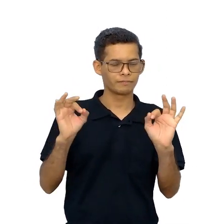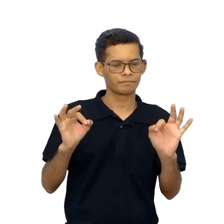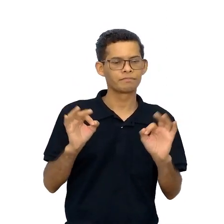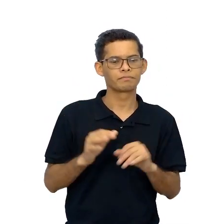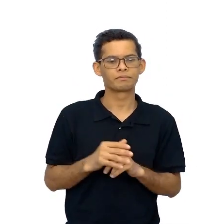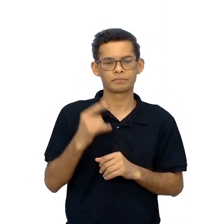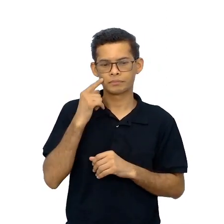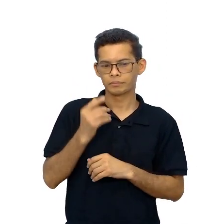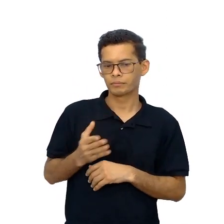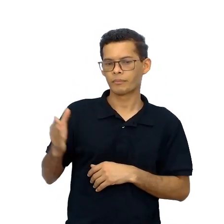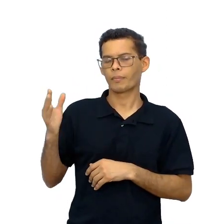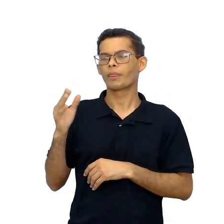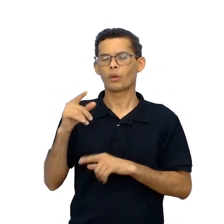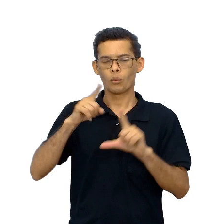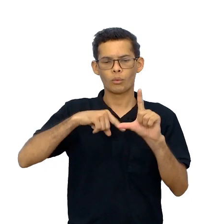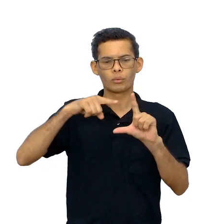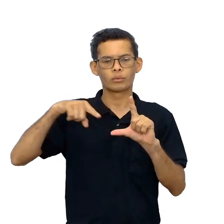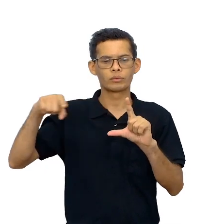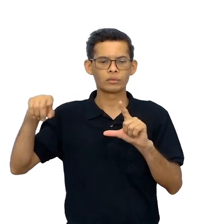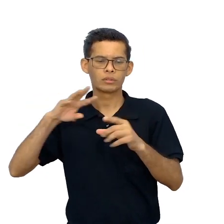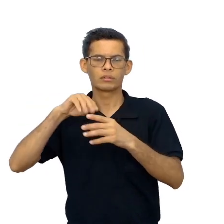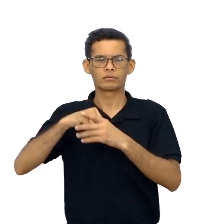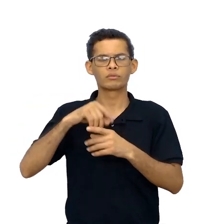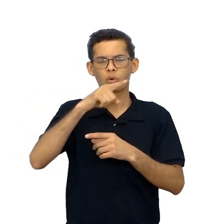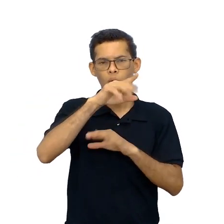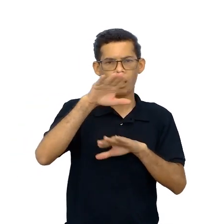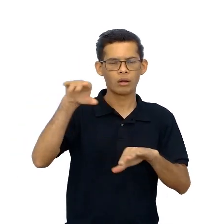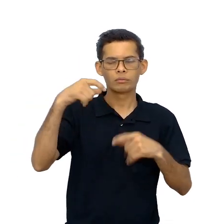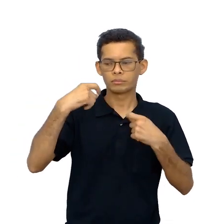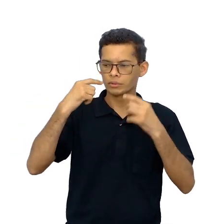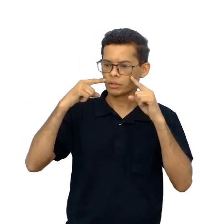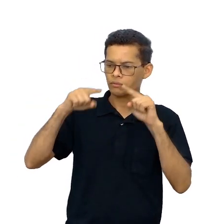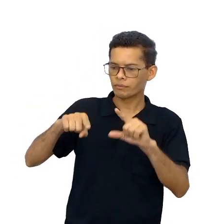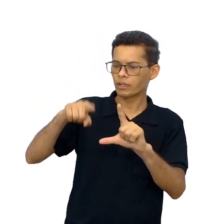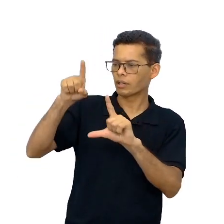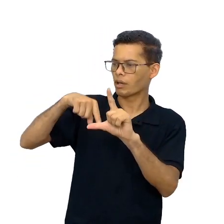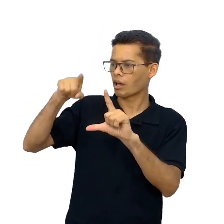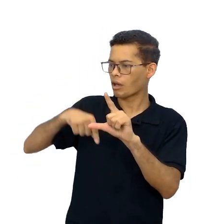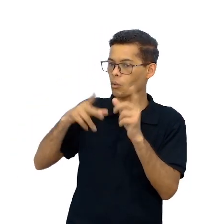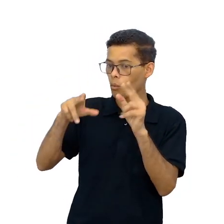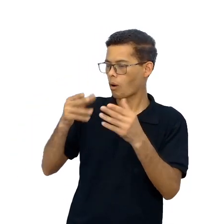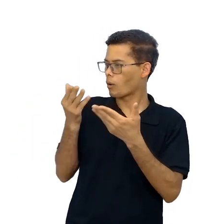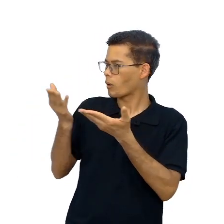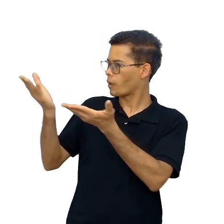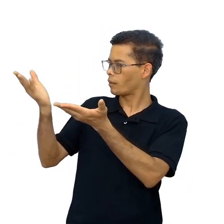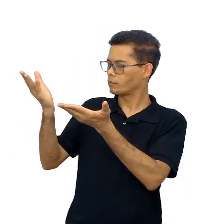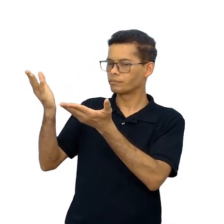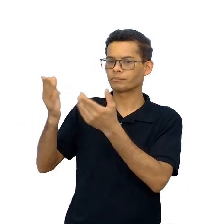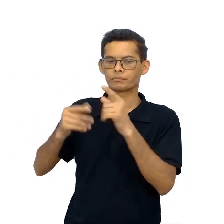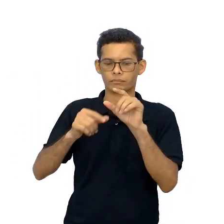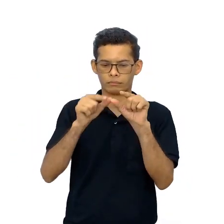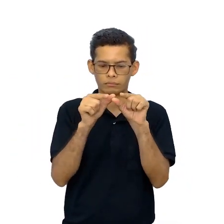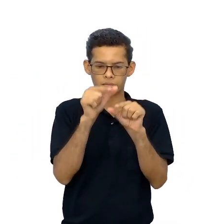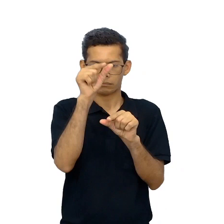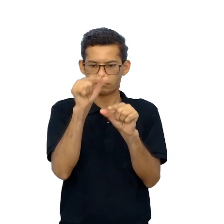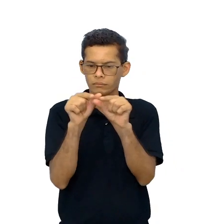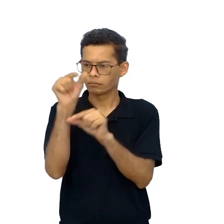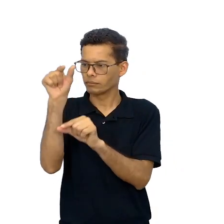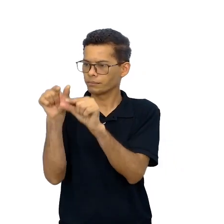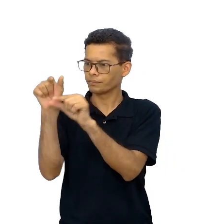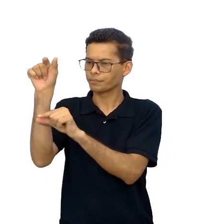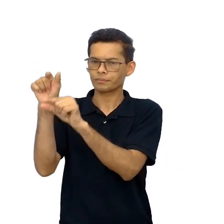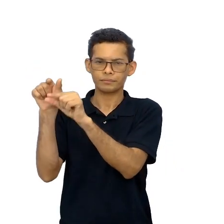pergunta é, o aluno tem que analisar esse gráfico, que é um gráfico de colunas, né? Ele tem que saber fazer